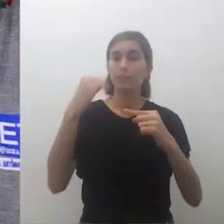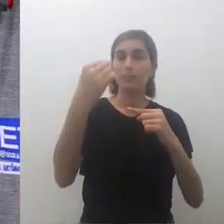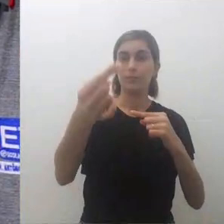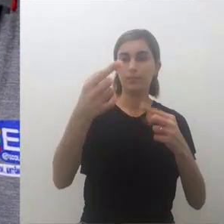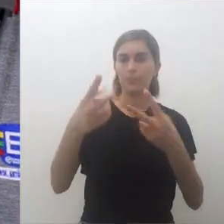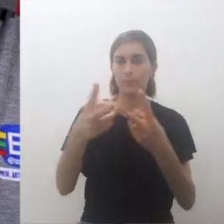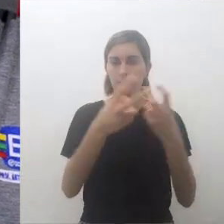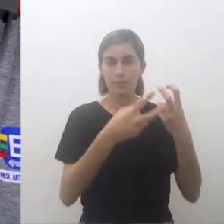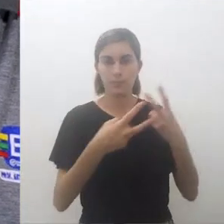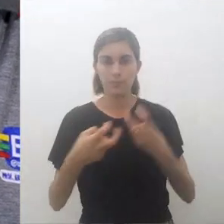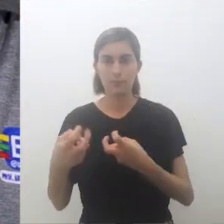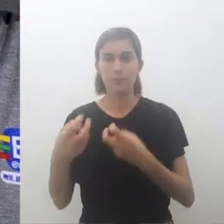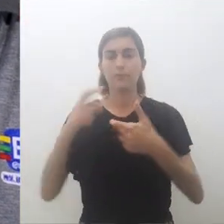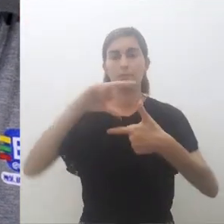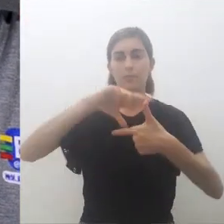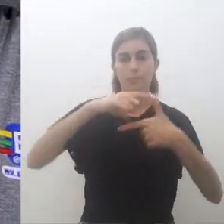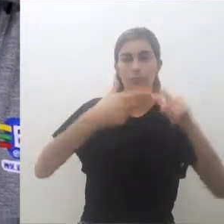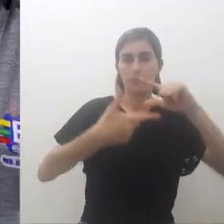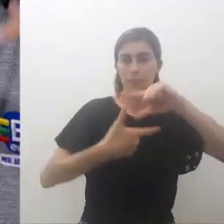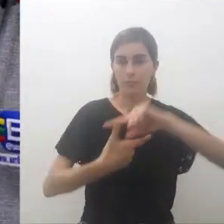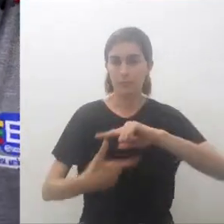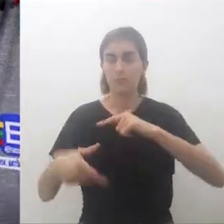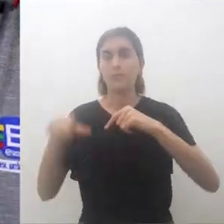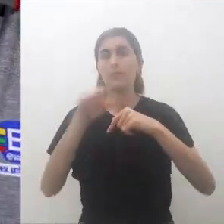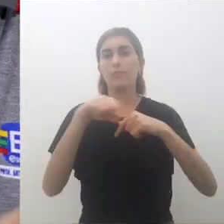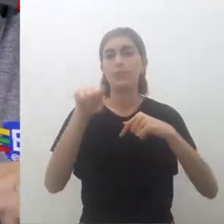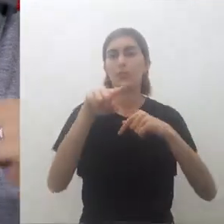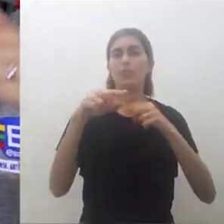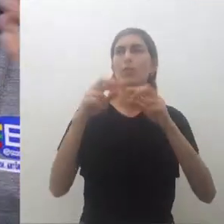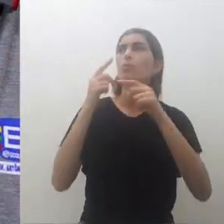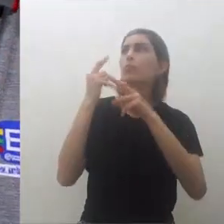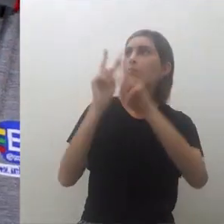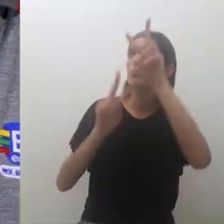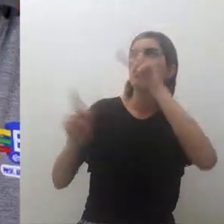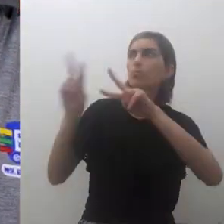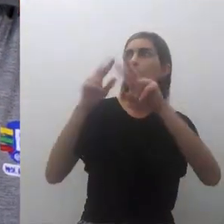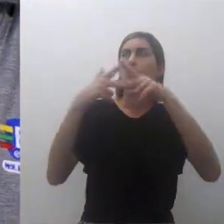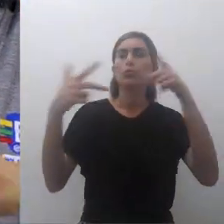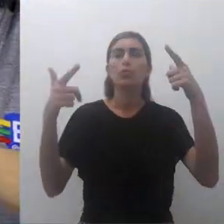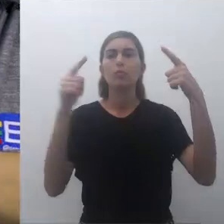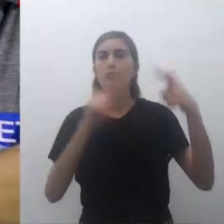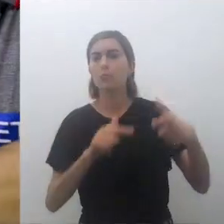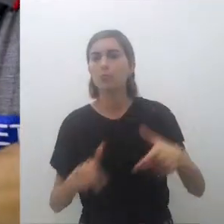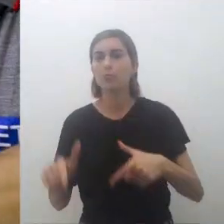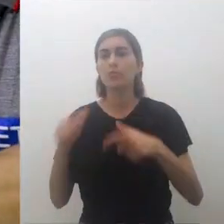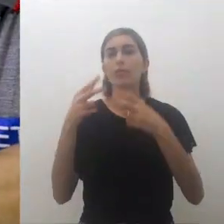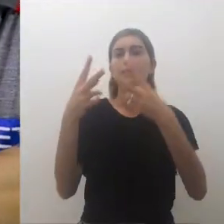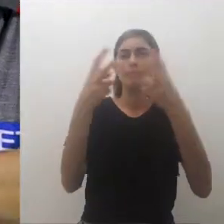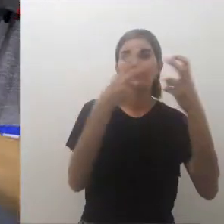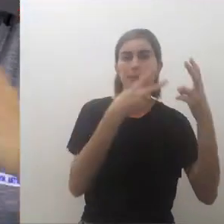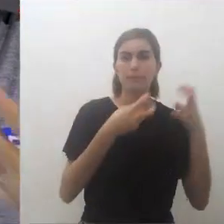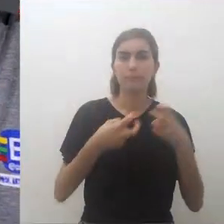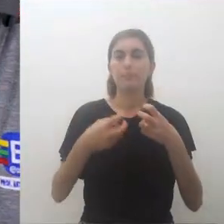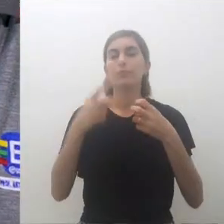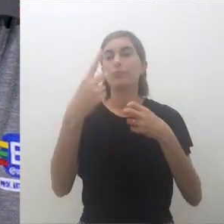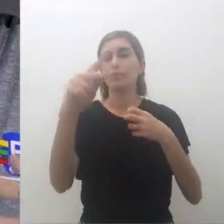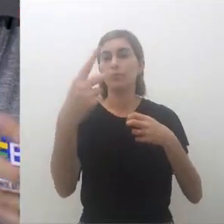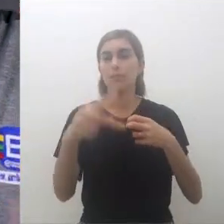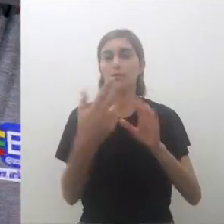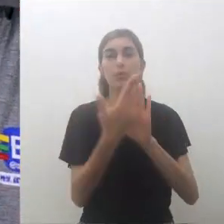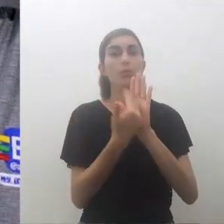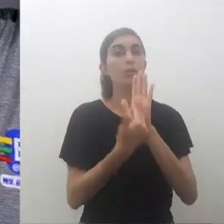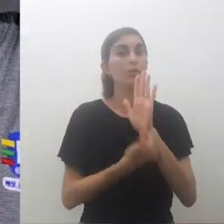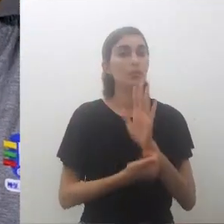perceba essas formas geométricas nos objetos, nos ambientes e no seu desenho,